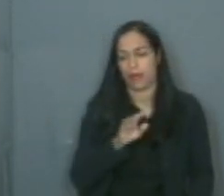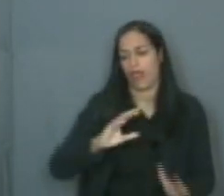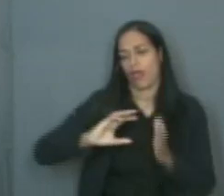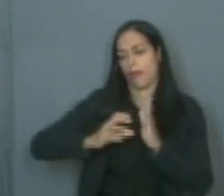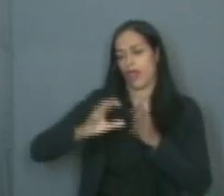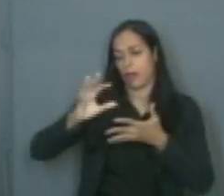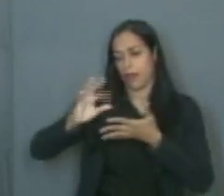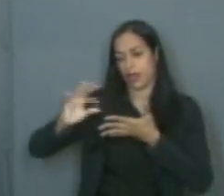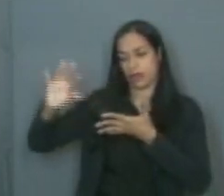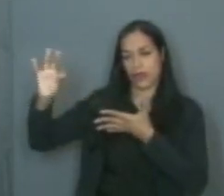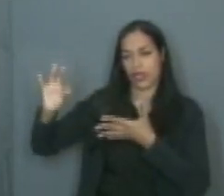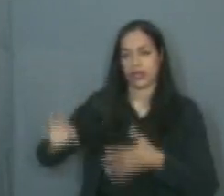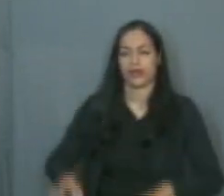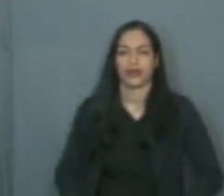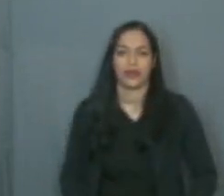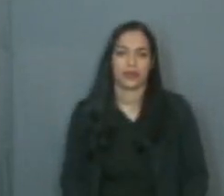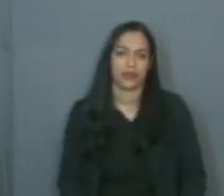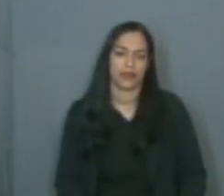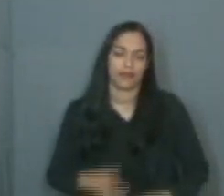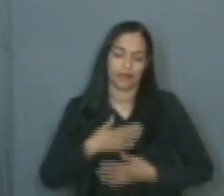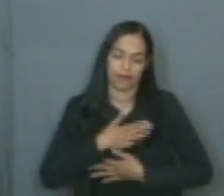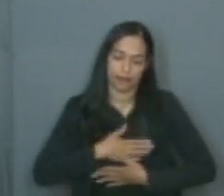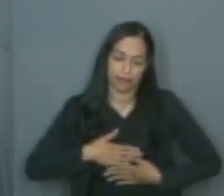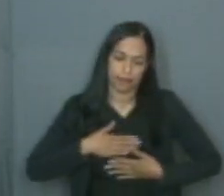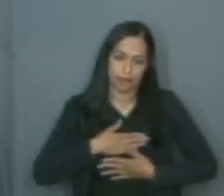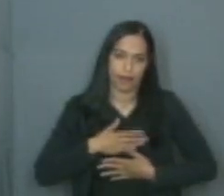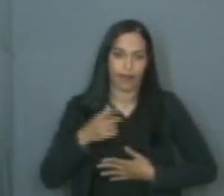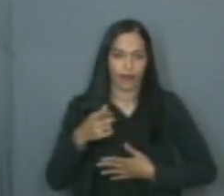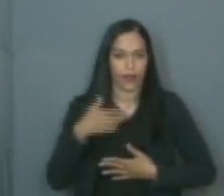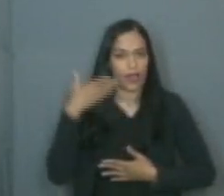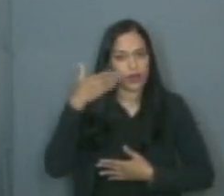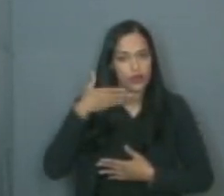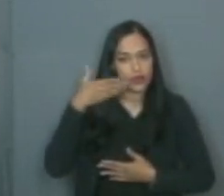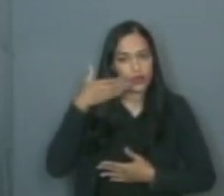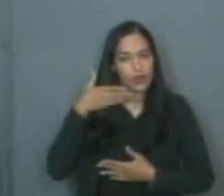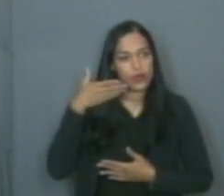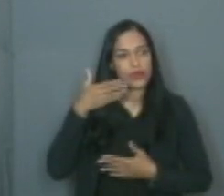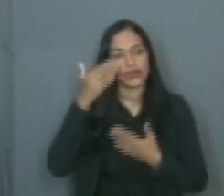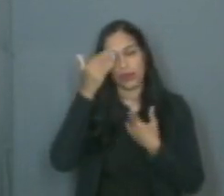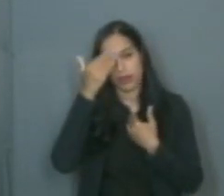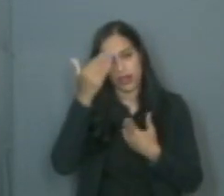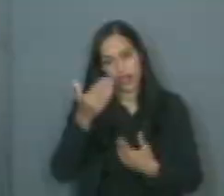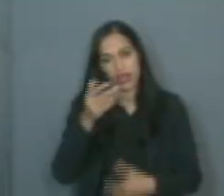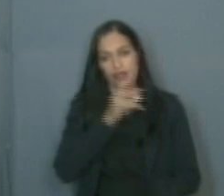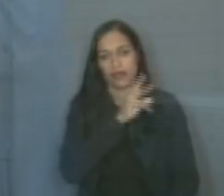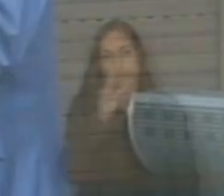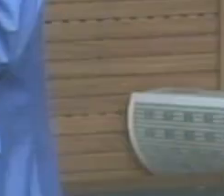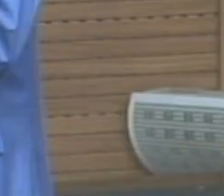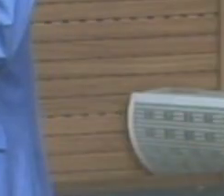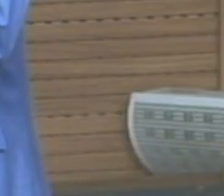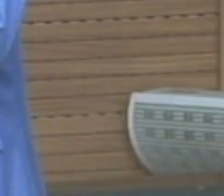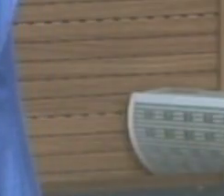PSB, mas muito feliz as suas palavras. Obrigado, vereador.